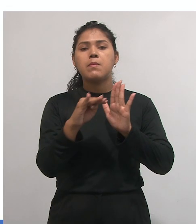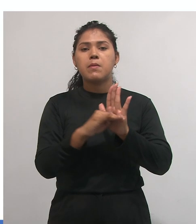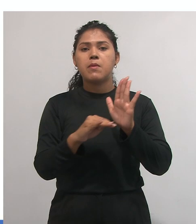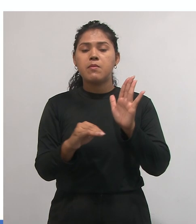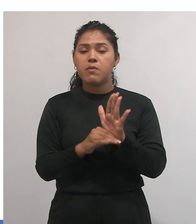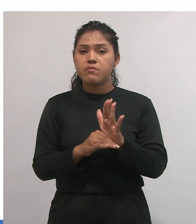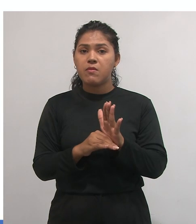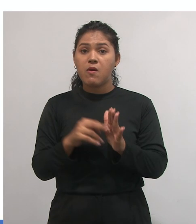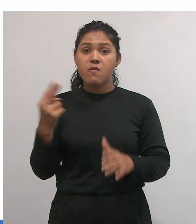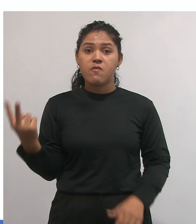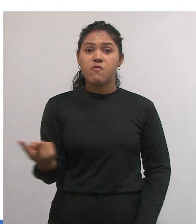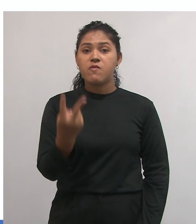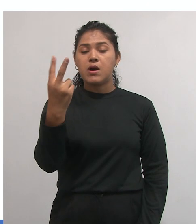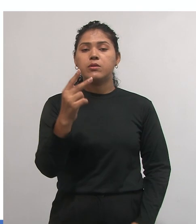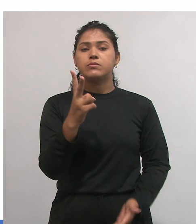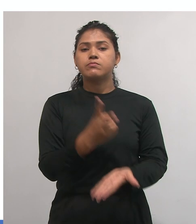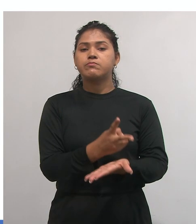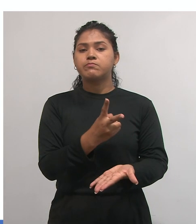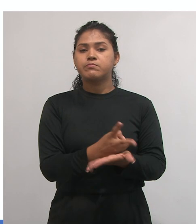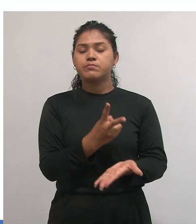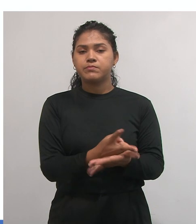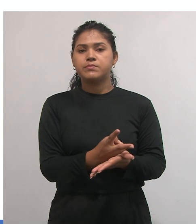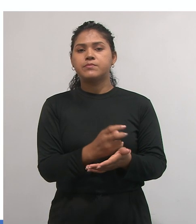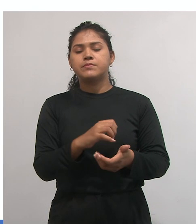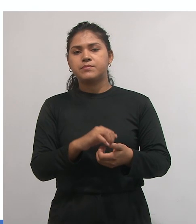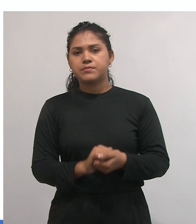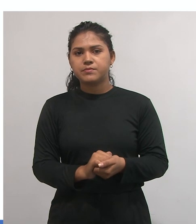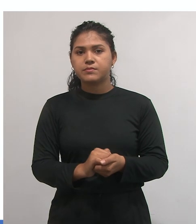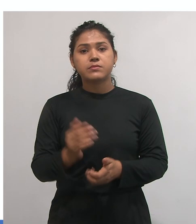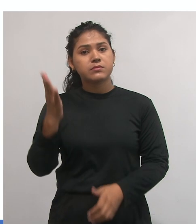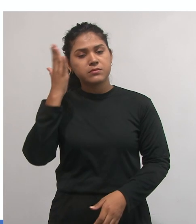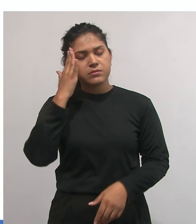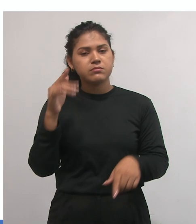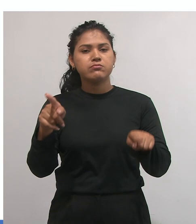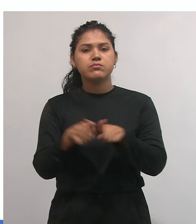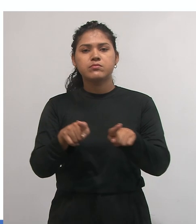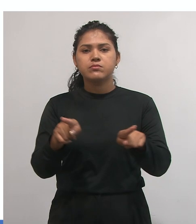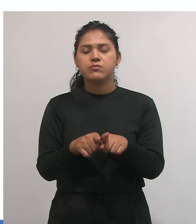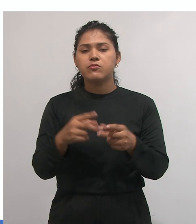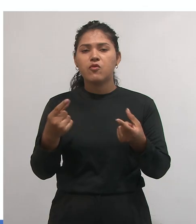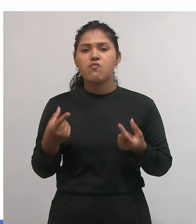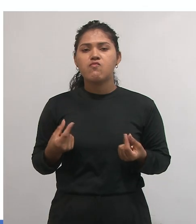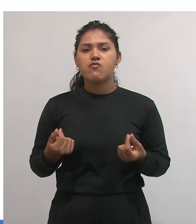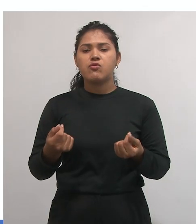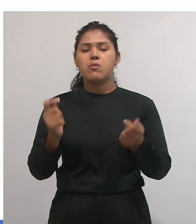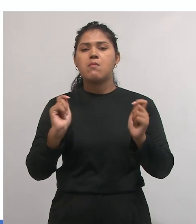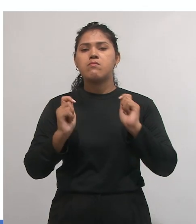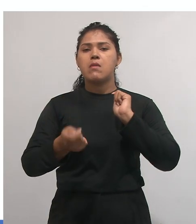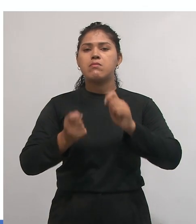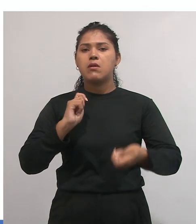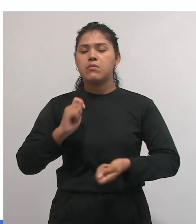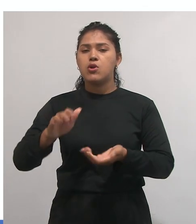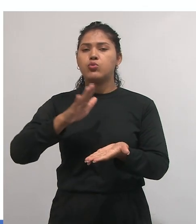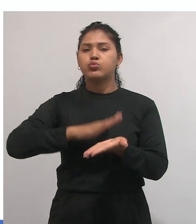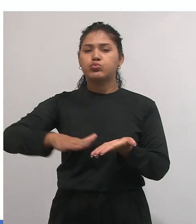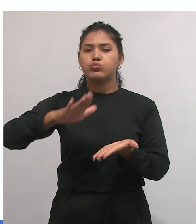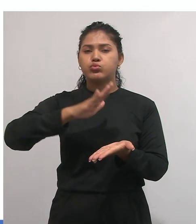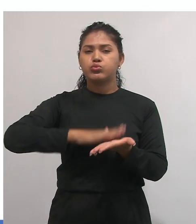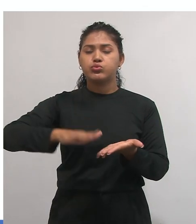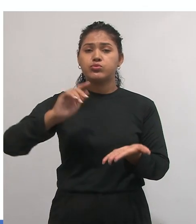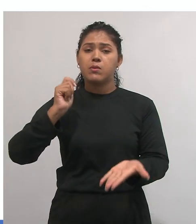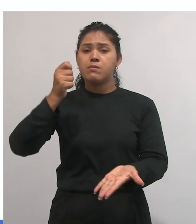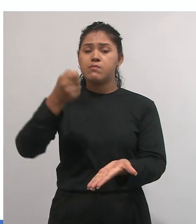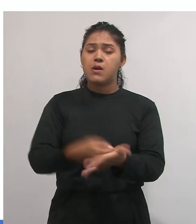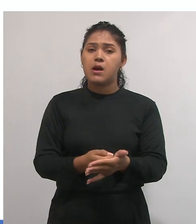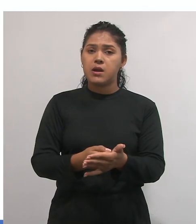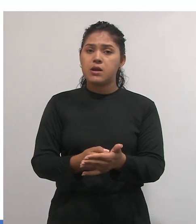dos custos fixos e identificar o custo base por produto